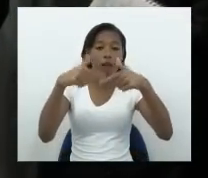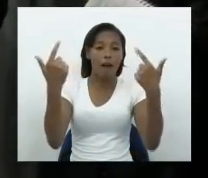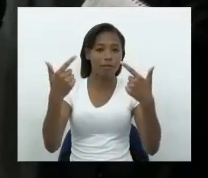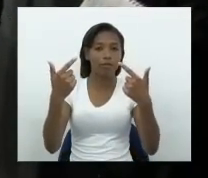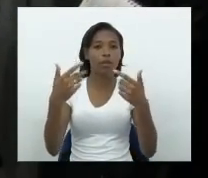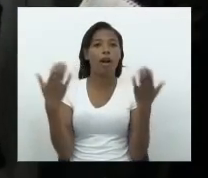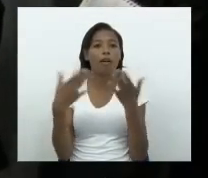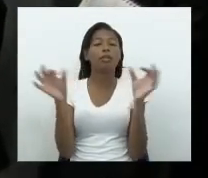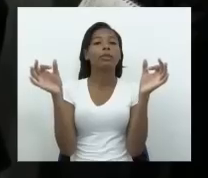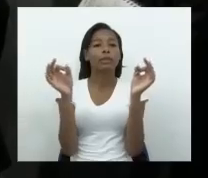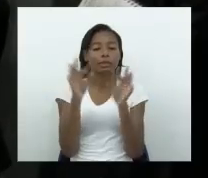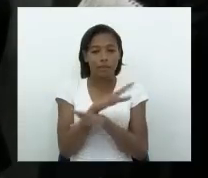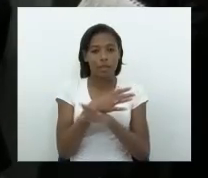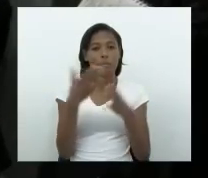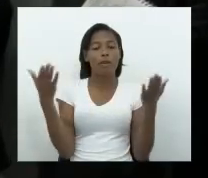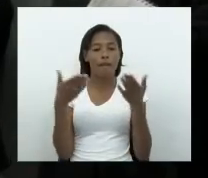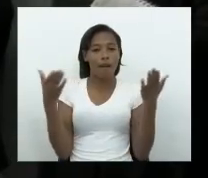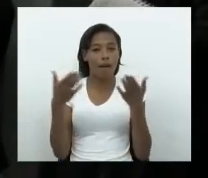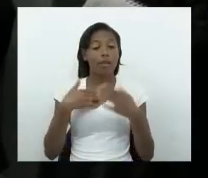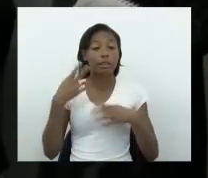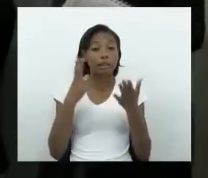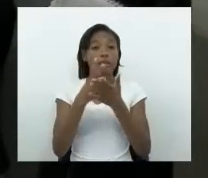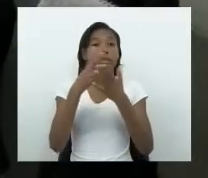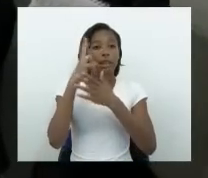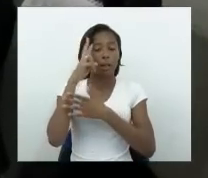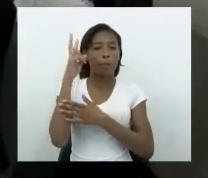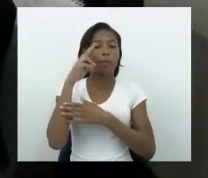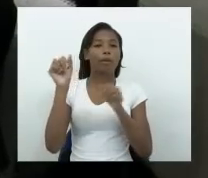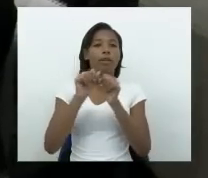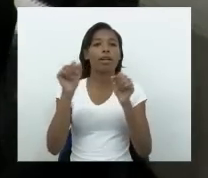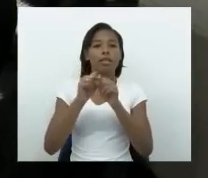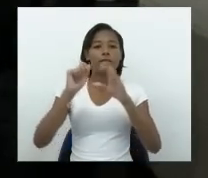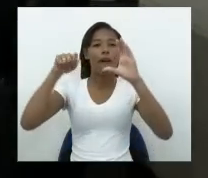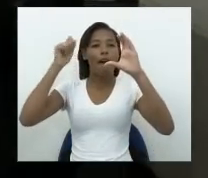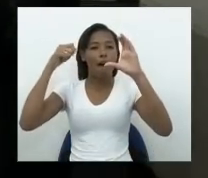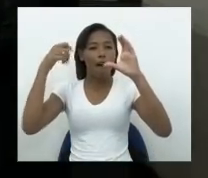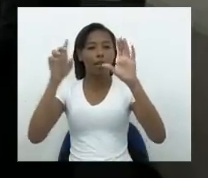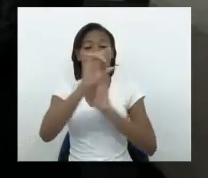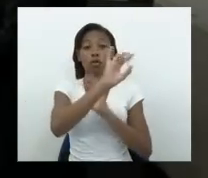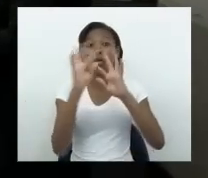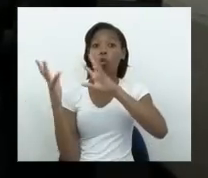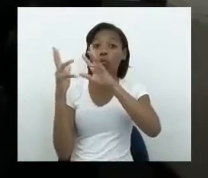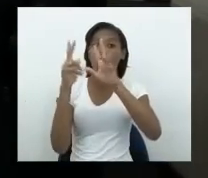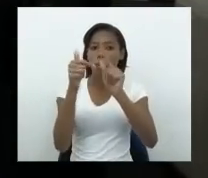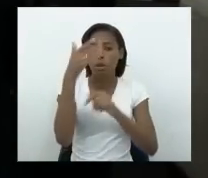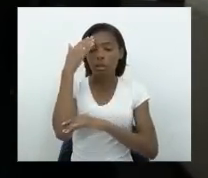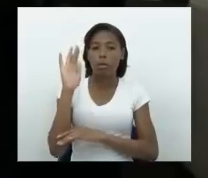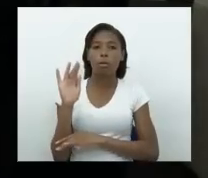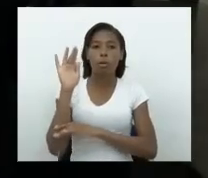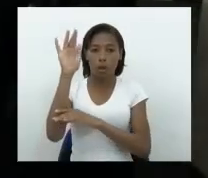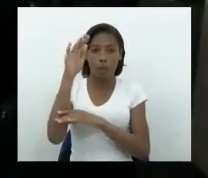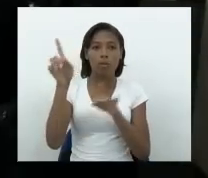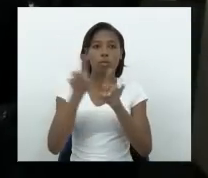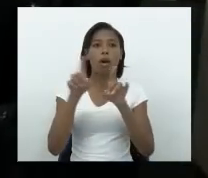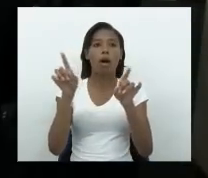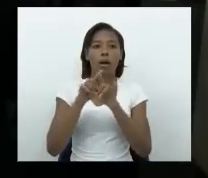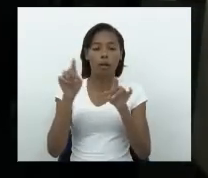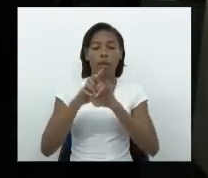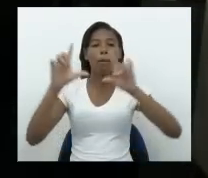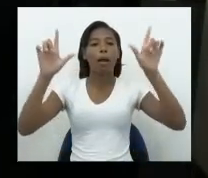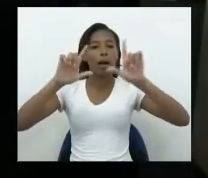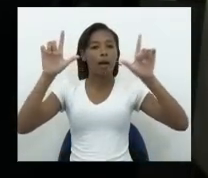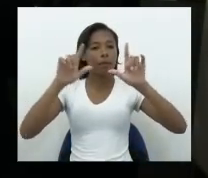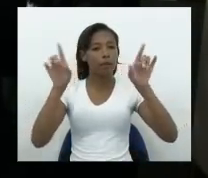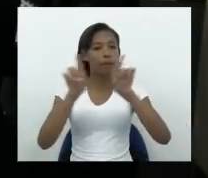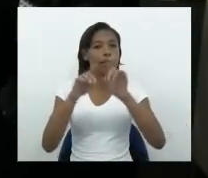nossa transmissão ao vivo. Lembrando para você que a gente fez entrevistas com todos os candidatos. Essas entrevistas foram veiculadas pela TV ao vivo,